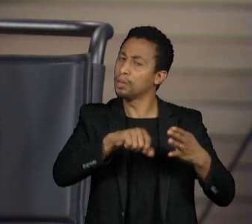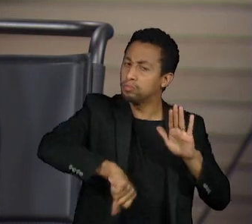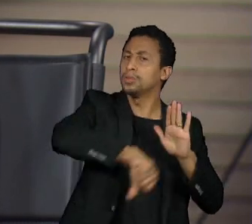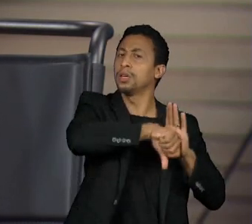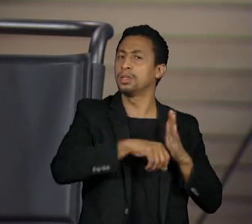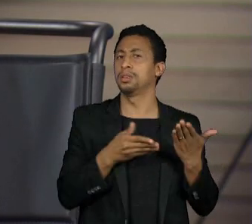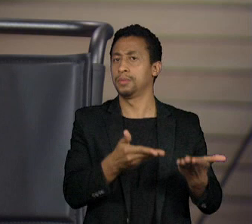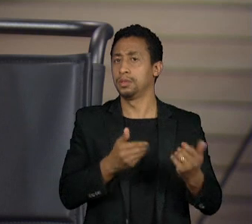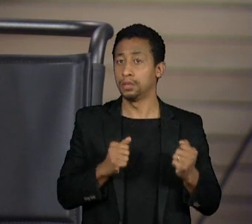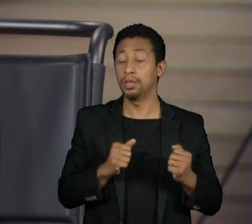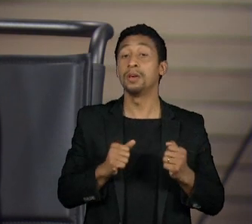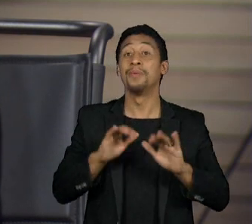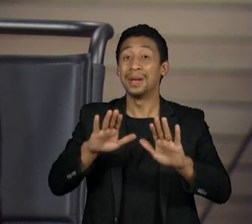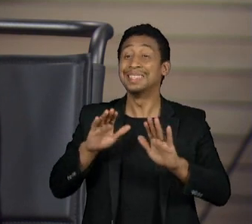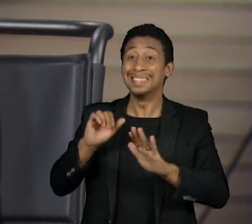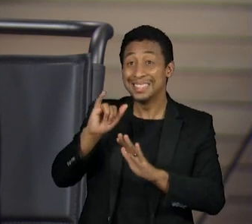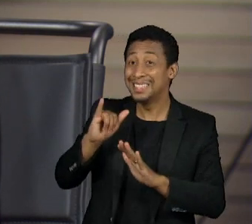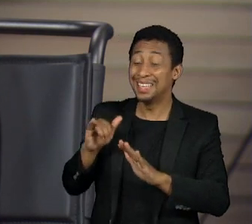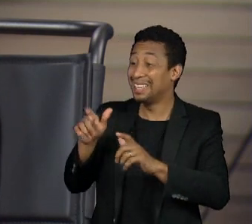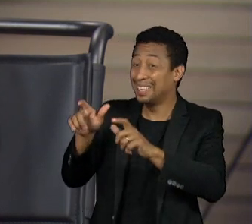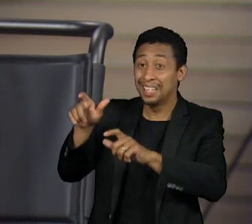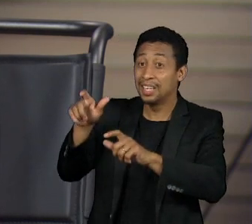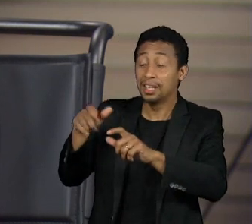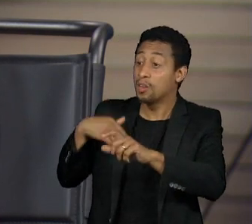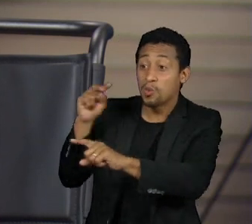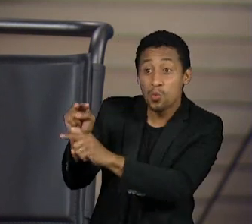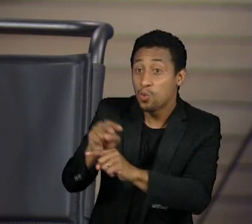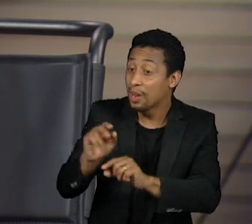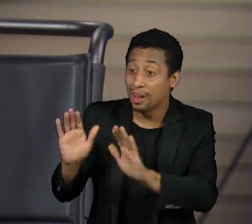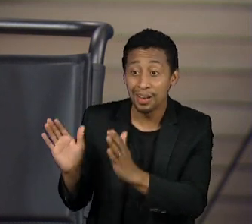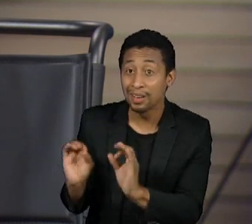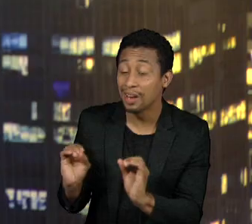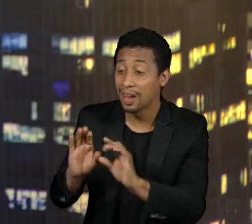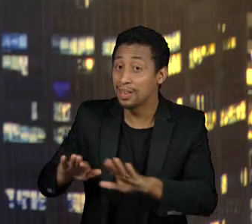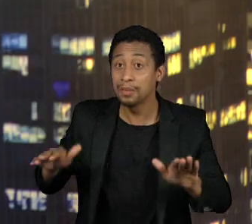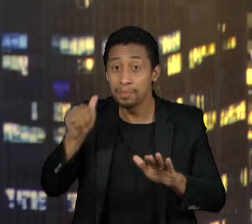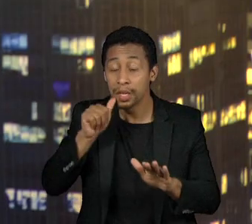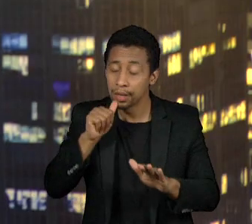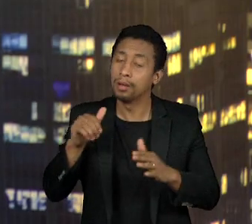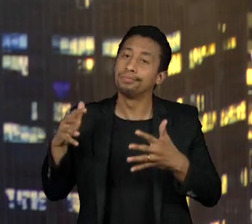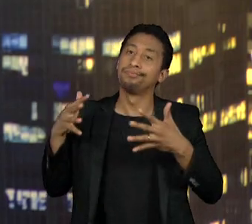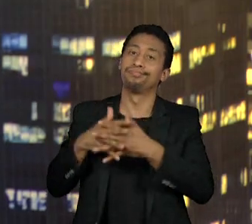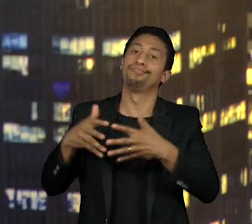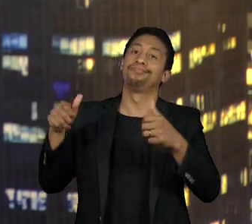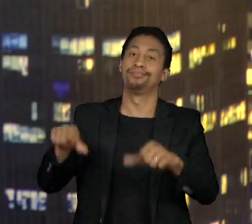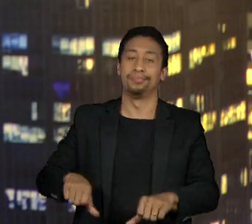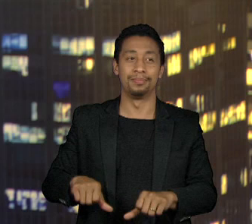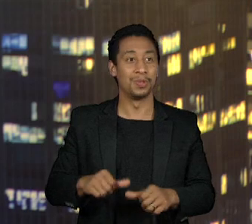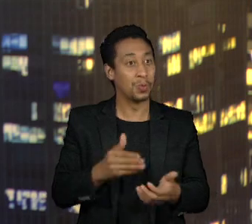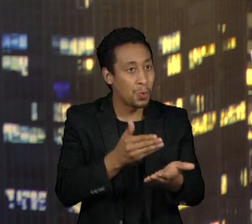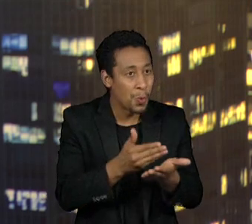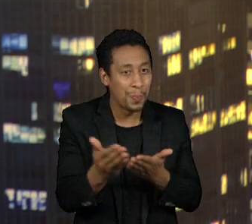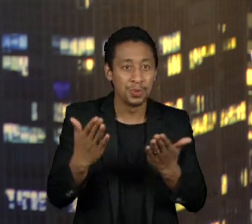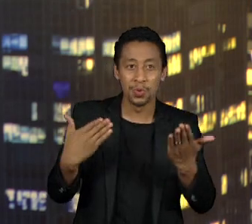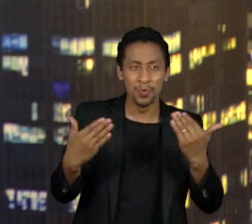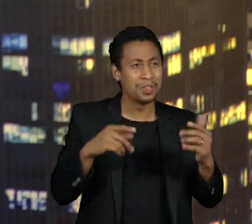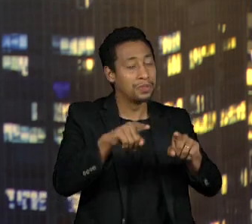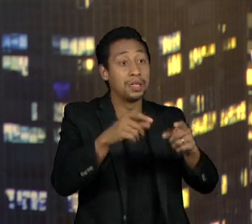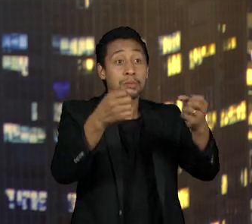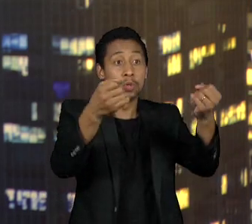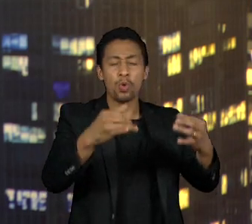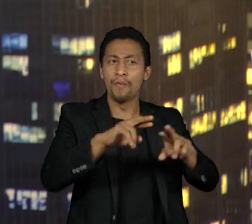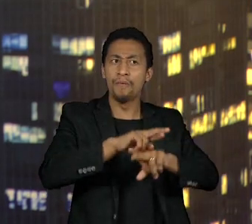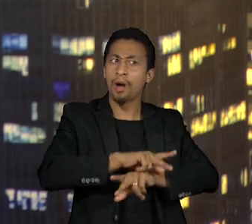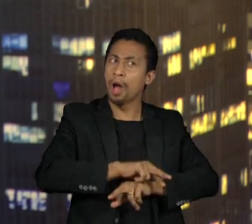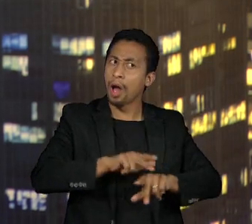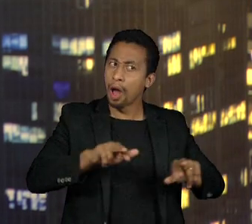acrescenta mais elementos de vulnerabilidade à vida das meninas. Bom, só nesse início de conversa que vocês citaram vários tipos de